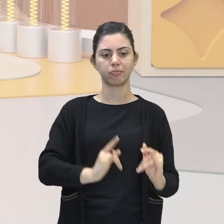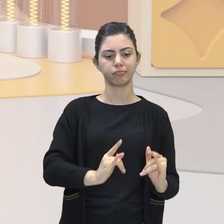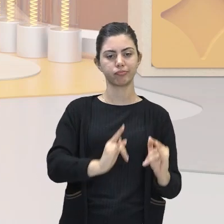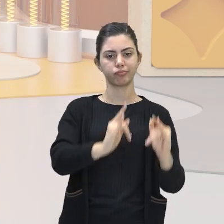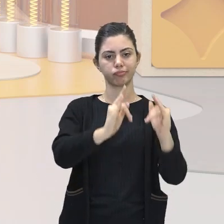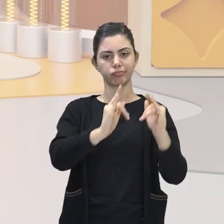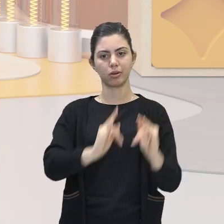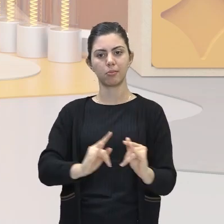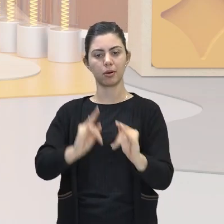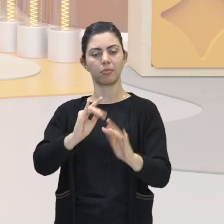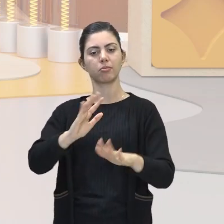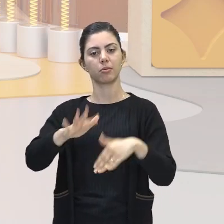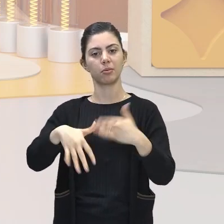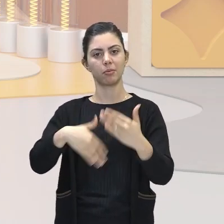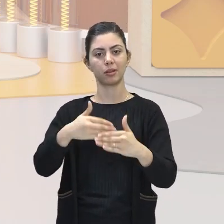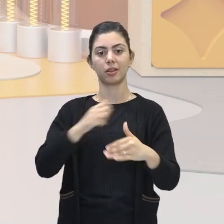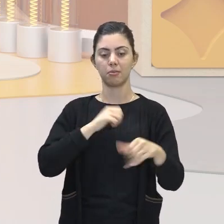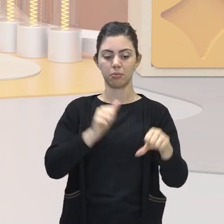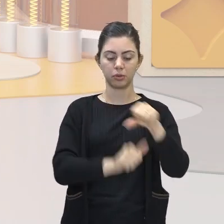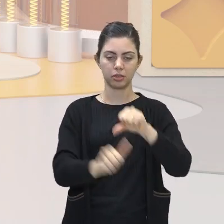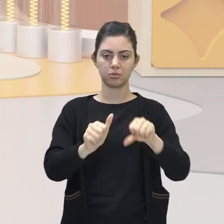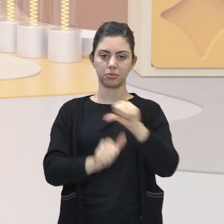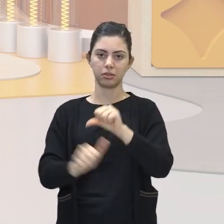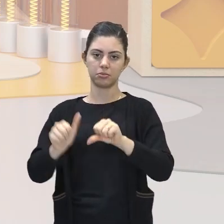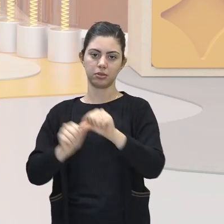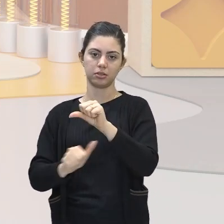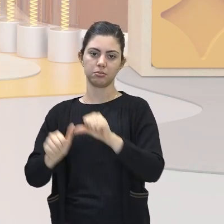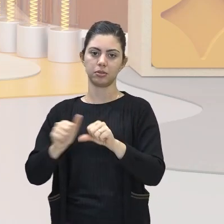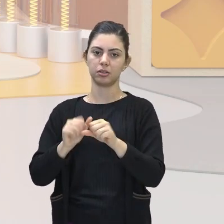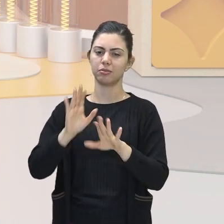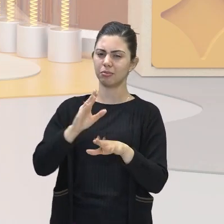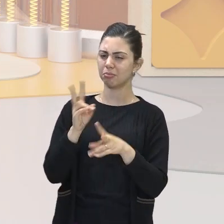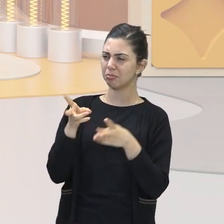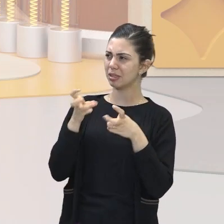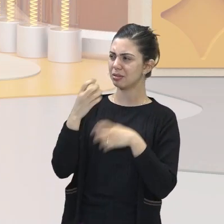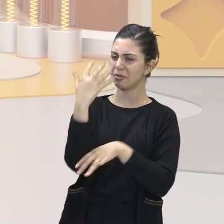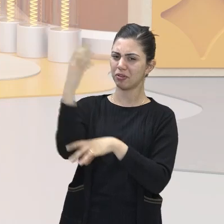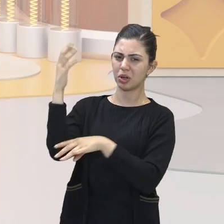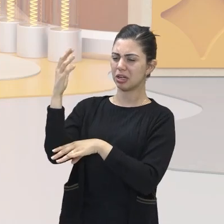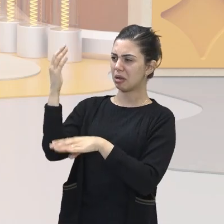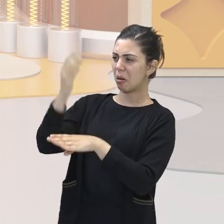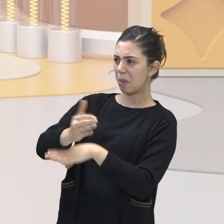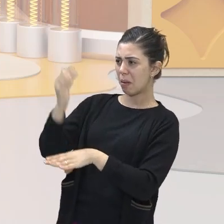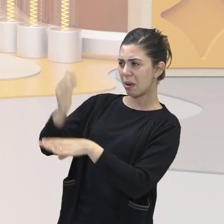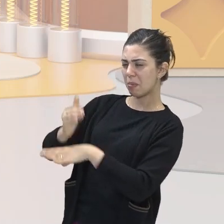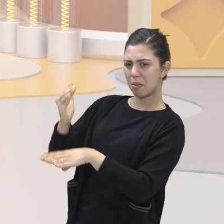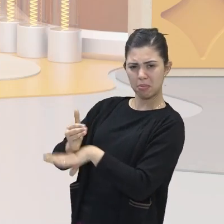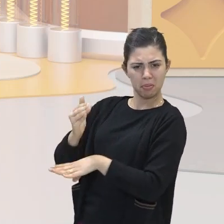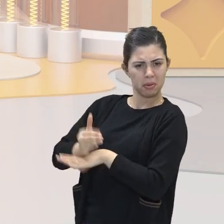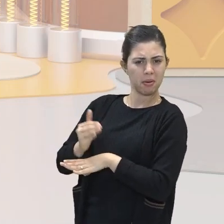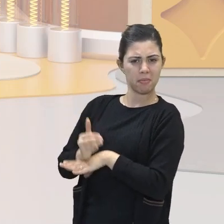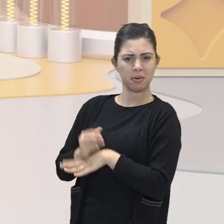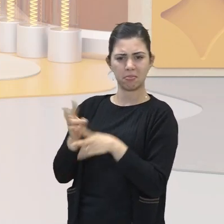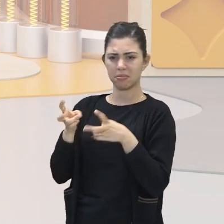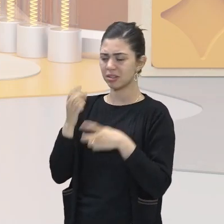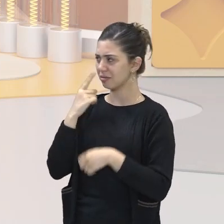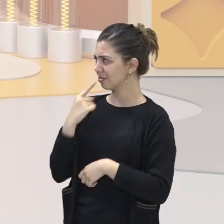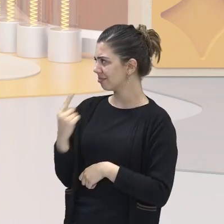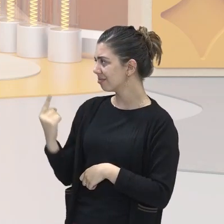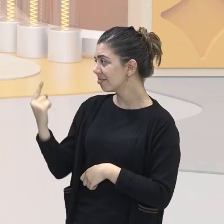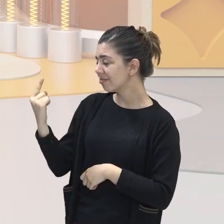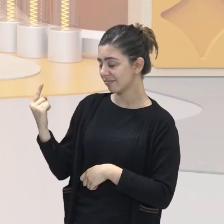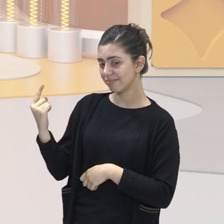tornar cada vez mais modificada. A gente quase não vê mais áreas verdes numa paisagem como